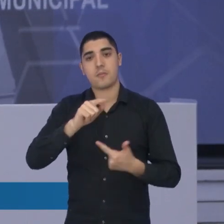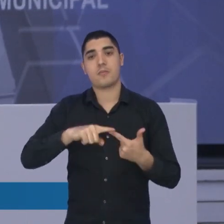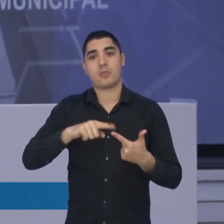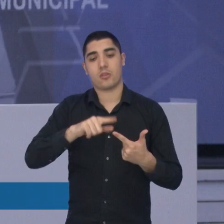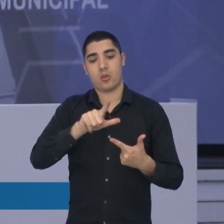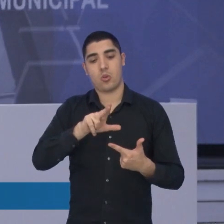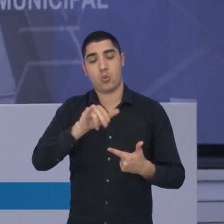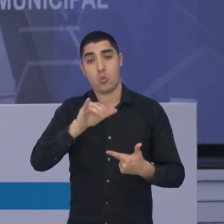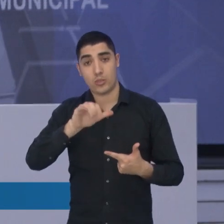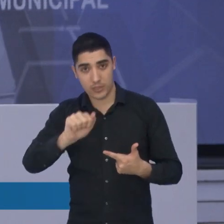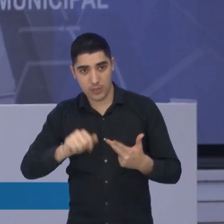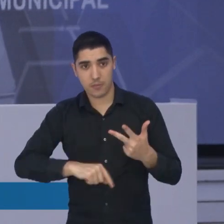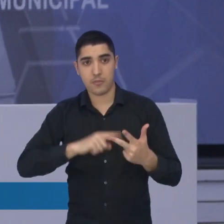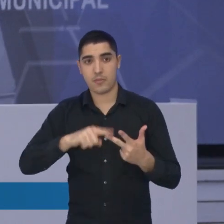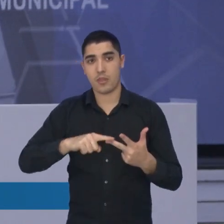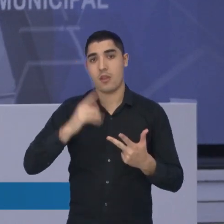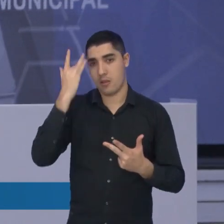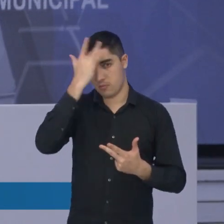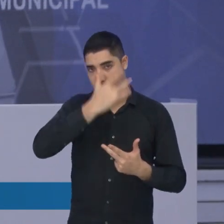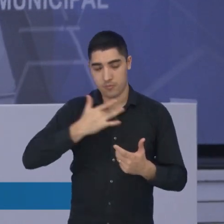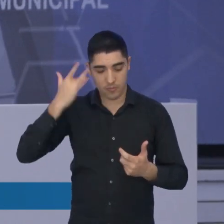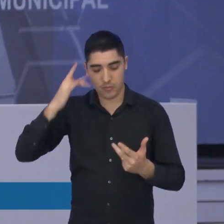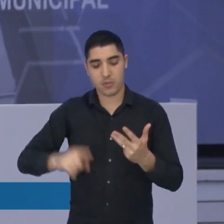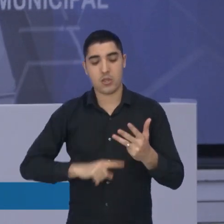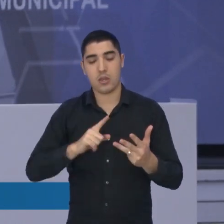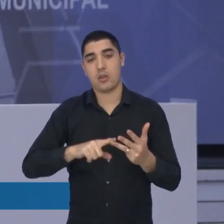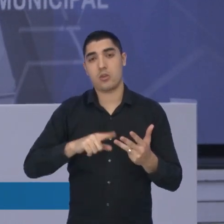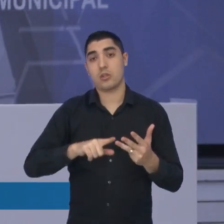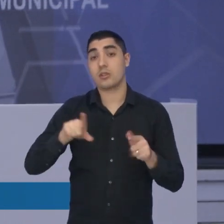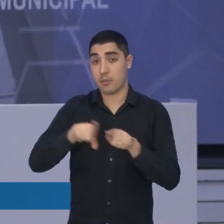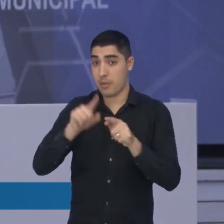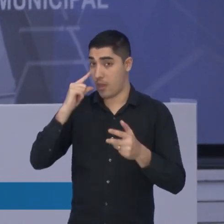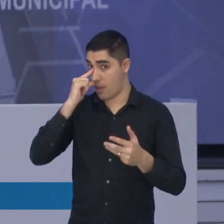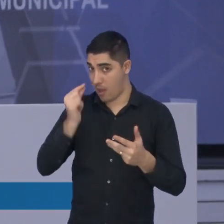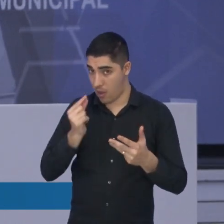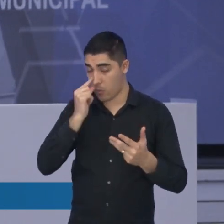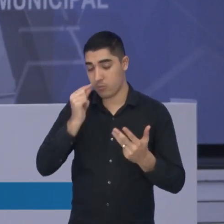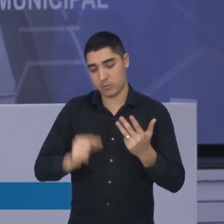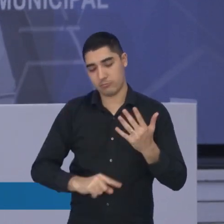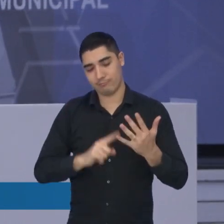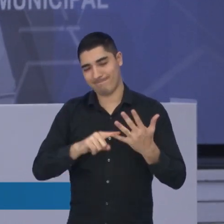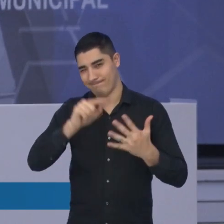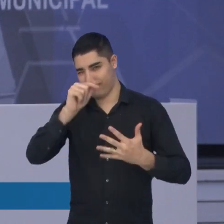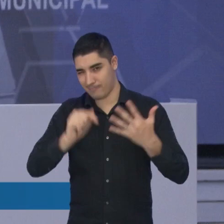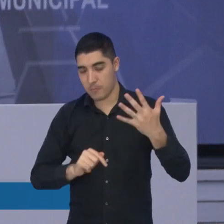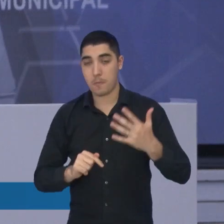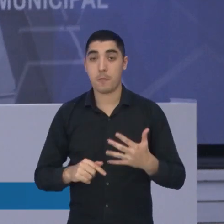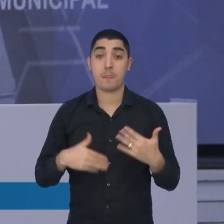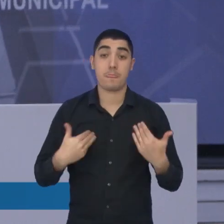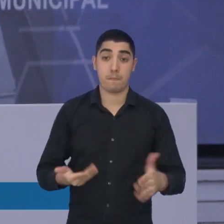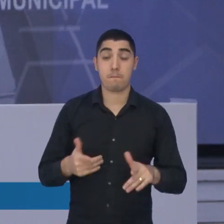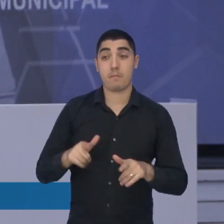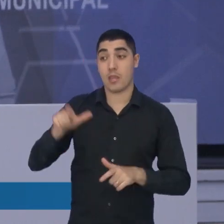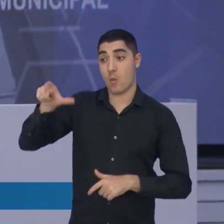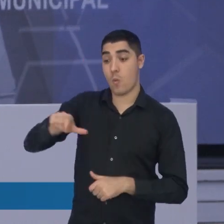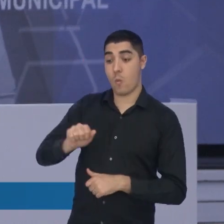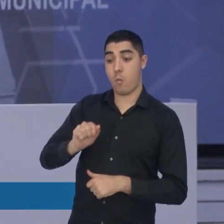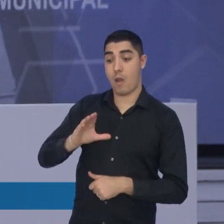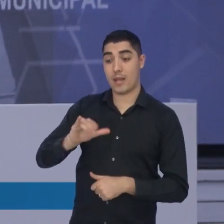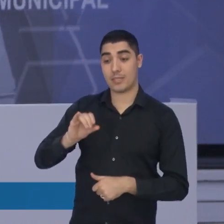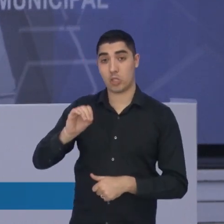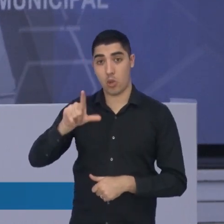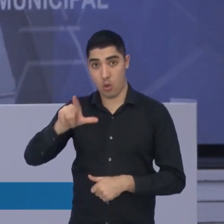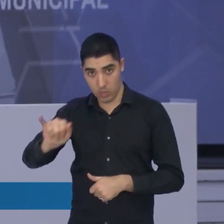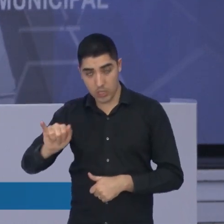e Márcio França, Lu e Geraldo Alckmin. O presidente do SINDCT, o Fernando Moraes, e o Acioli entregaram